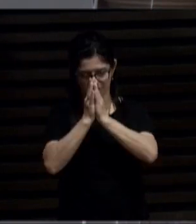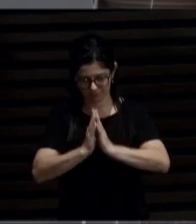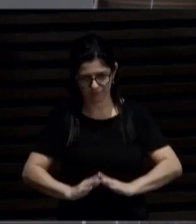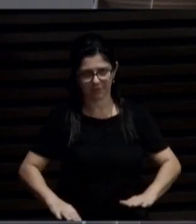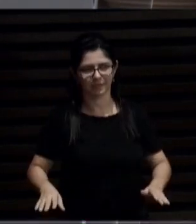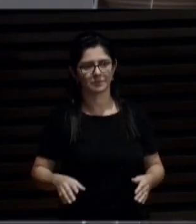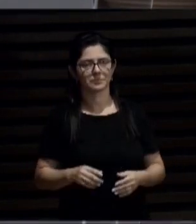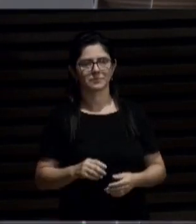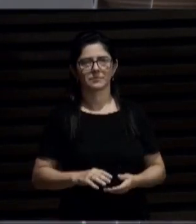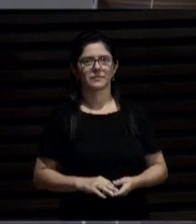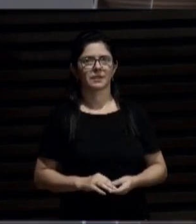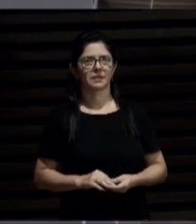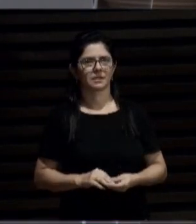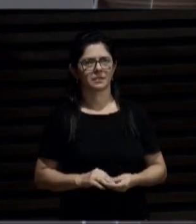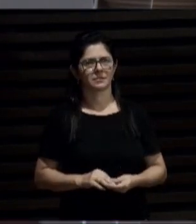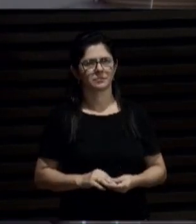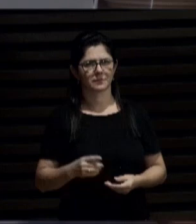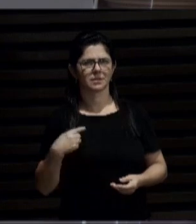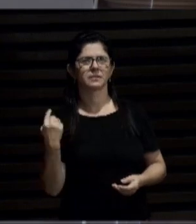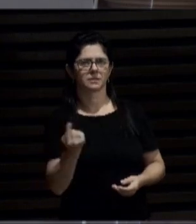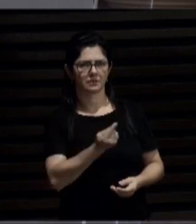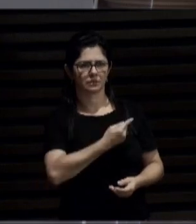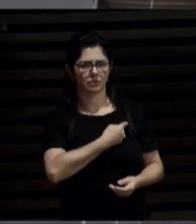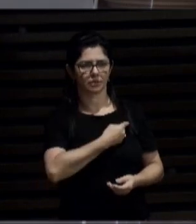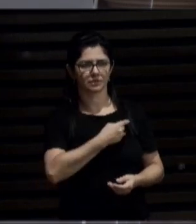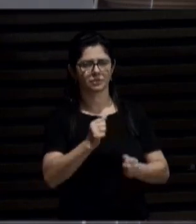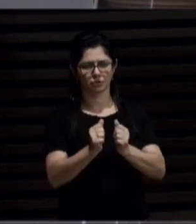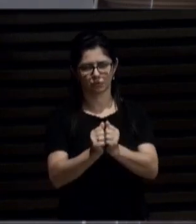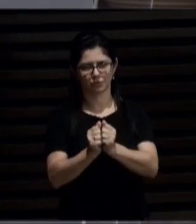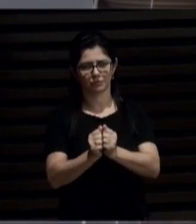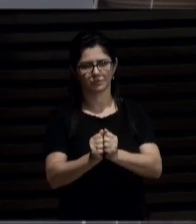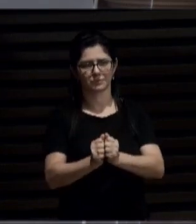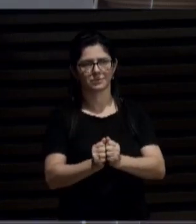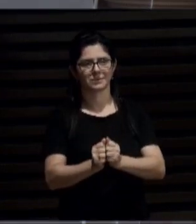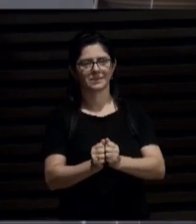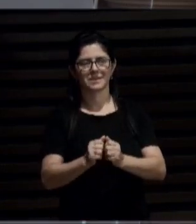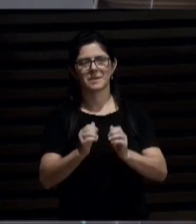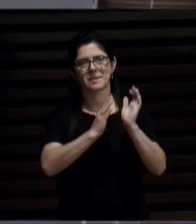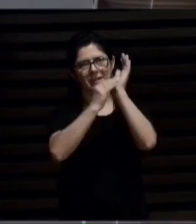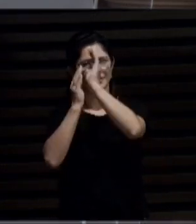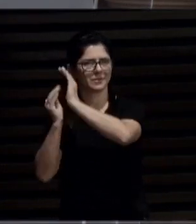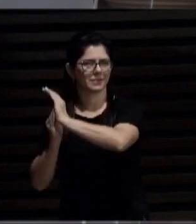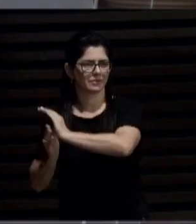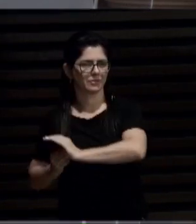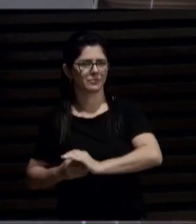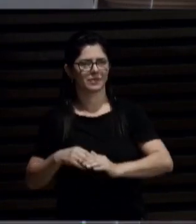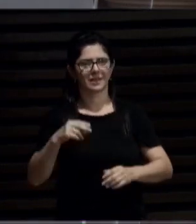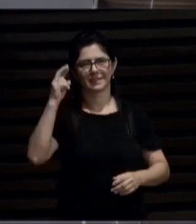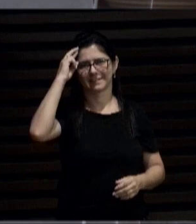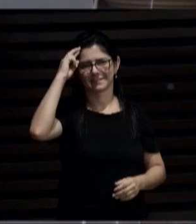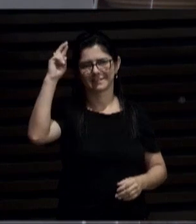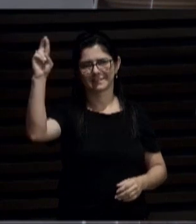Deus. Nós nos reunimos para cultuar o nosso Deus e reunimos para ter o